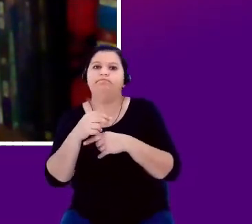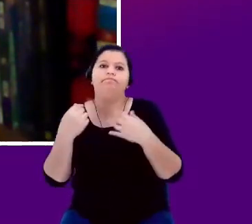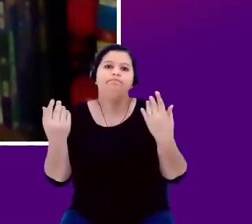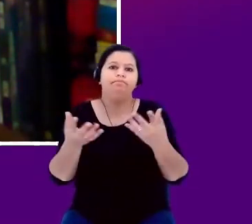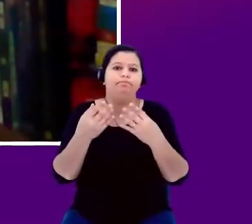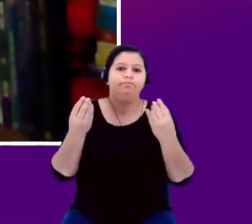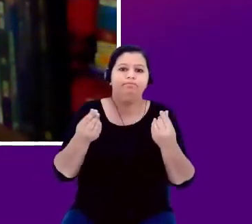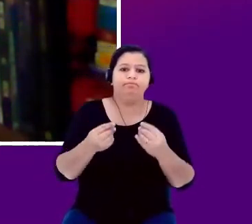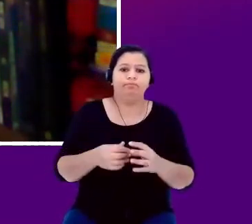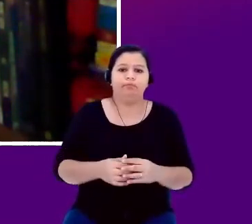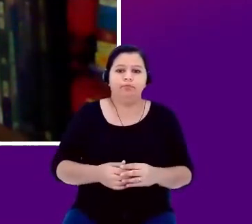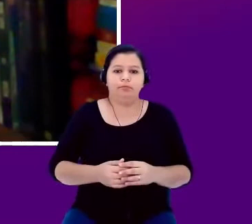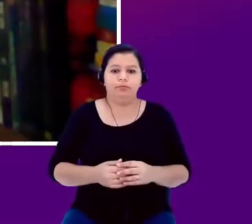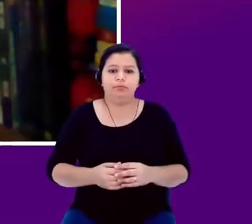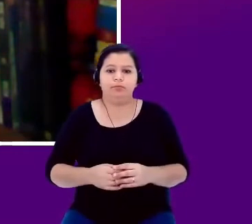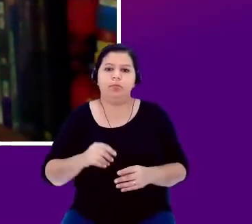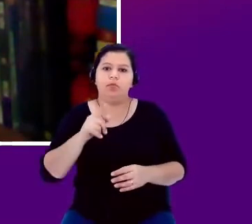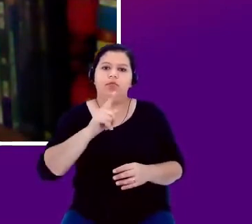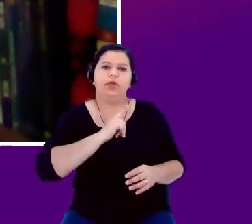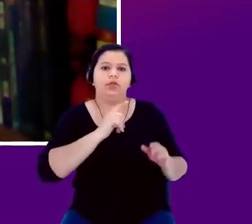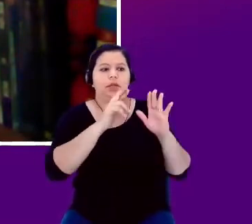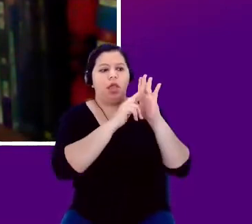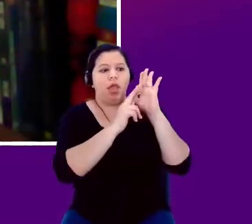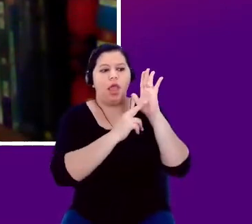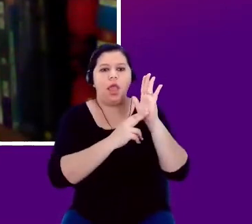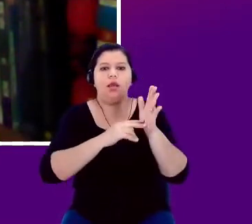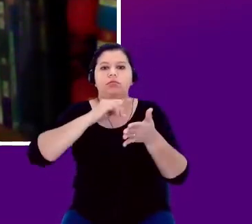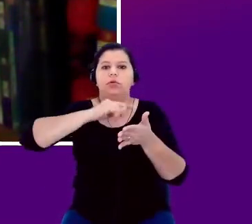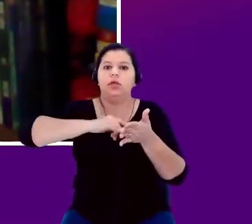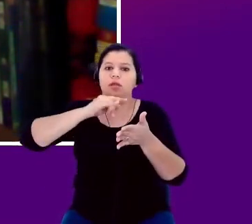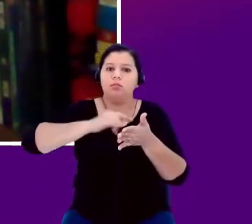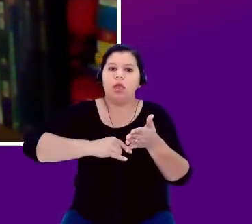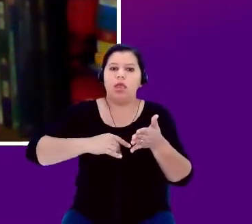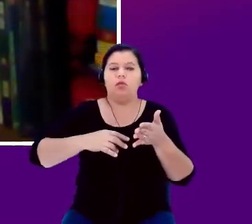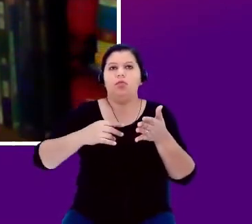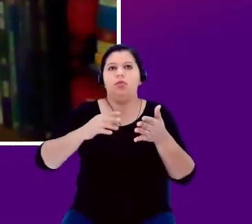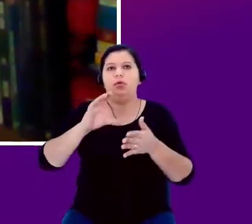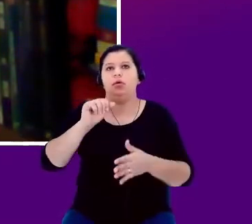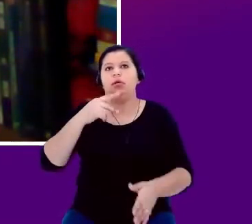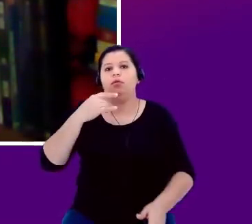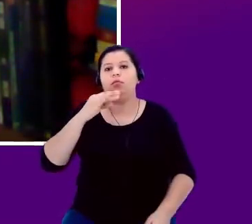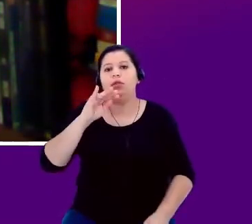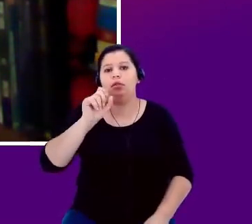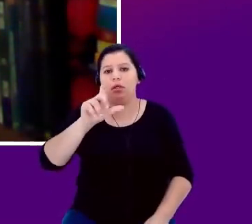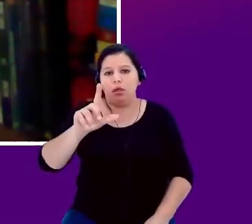né? Uma carga, você tem regras de requerimento de capital, você tem regras de